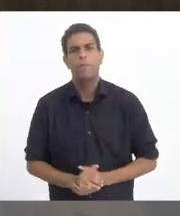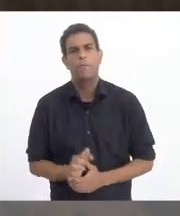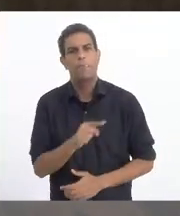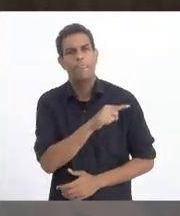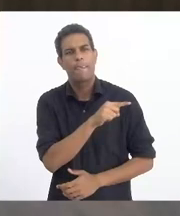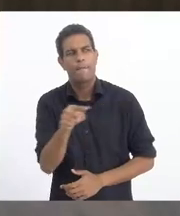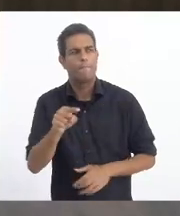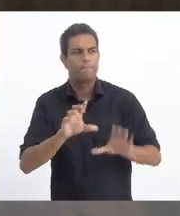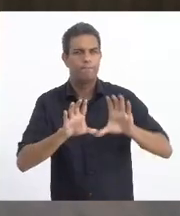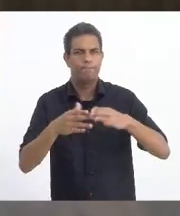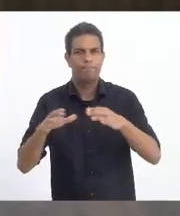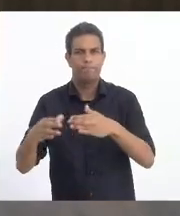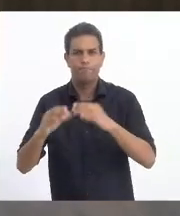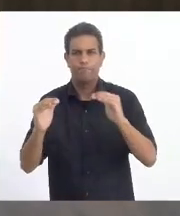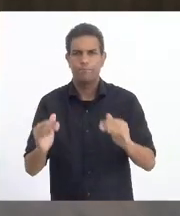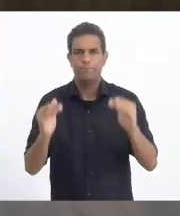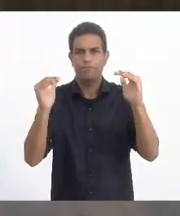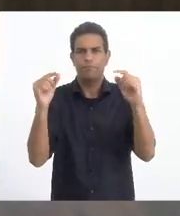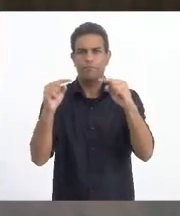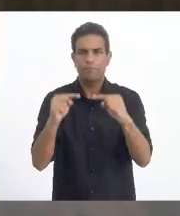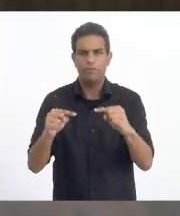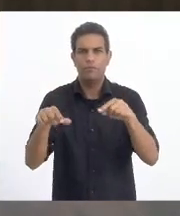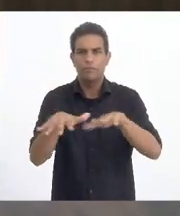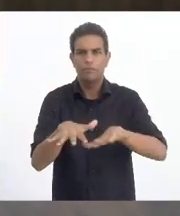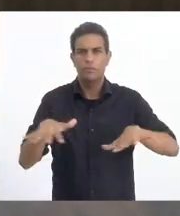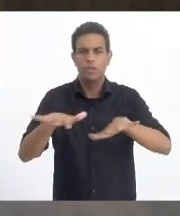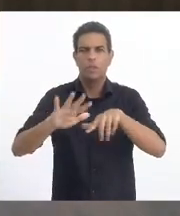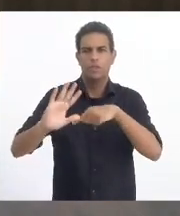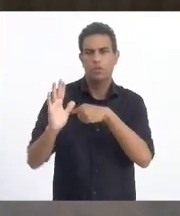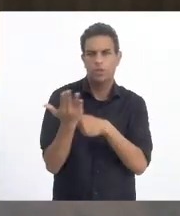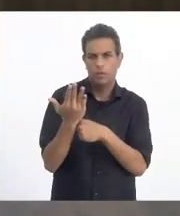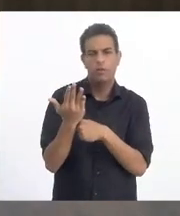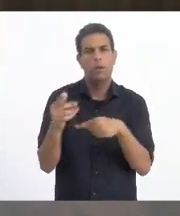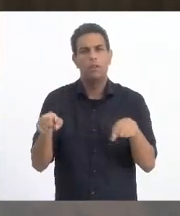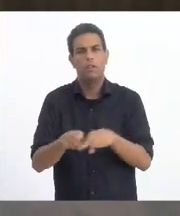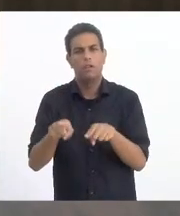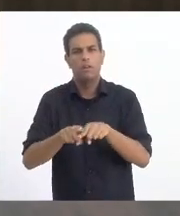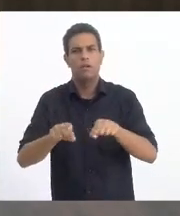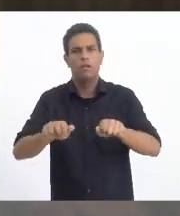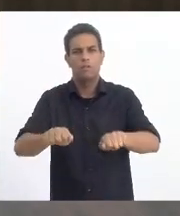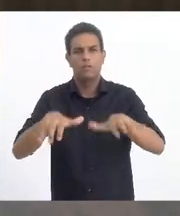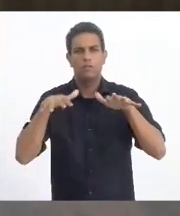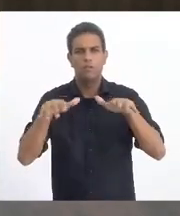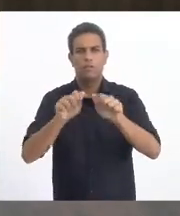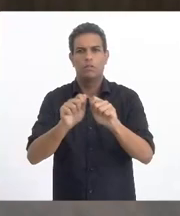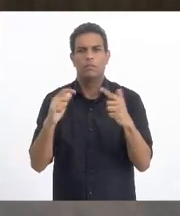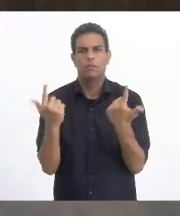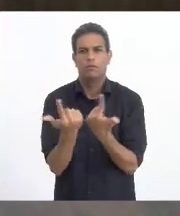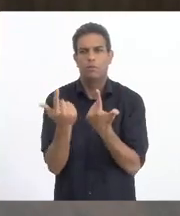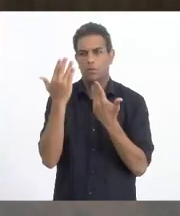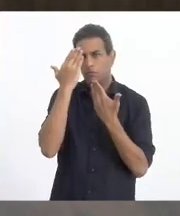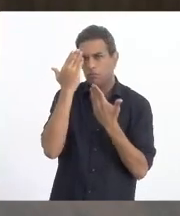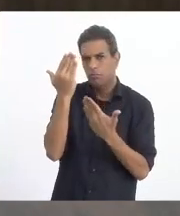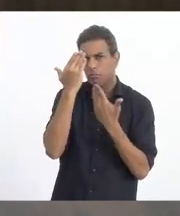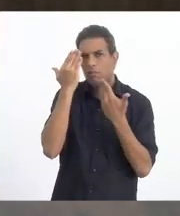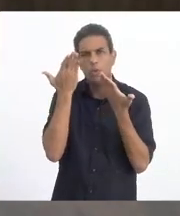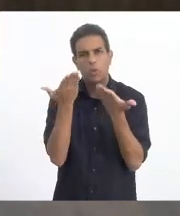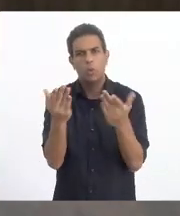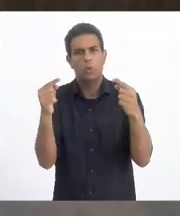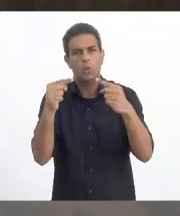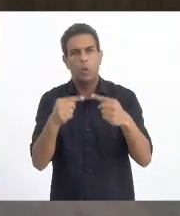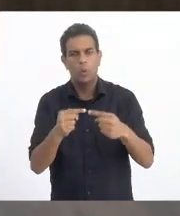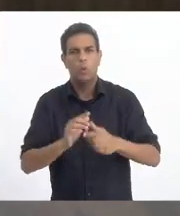da corporação, do alto comando nos defendendo, e a casa também, os parlamentos. Quero agradecer aqui